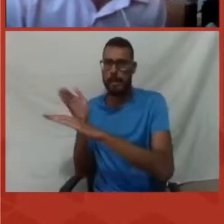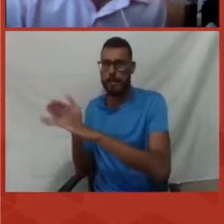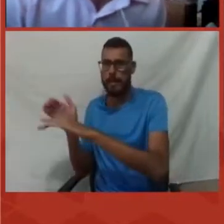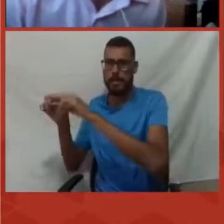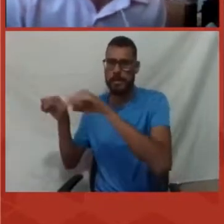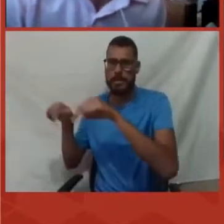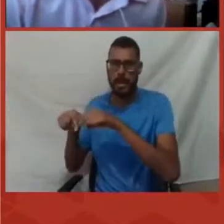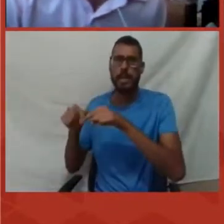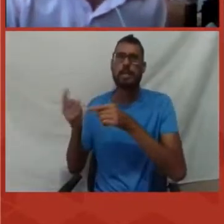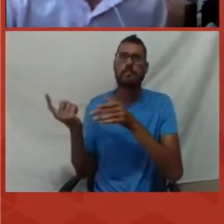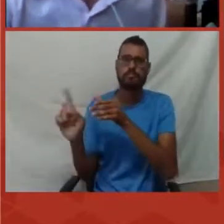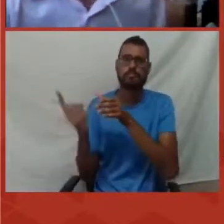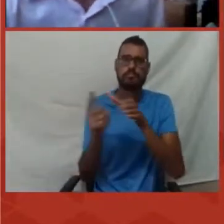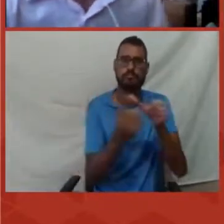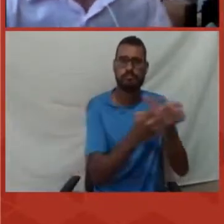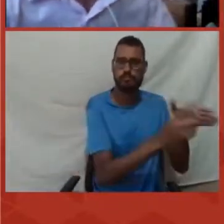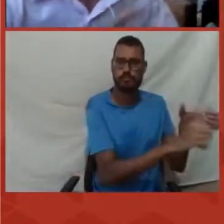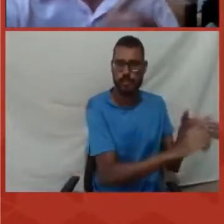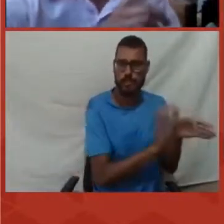salas, tá certo?